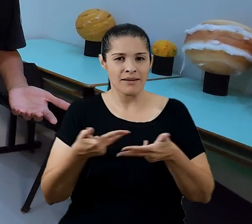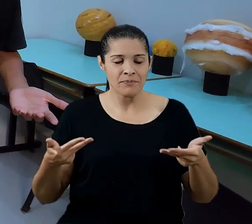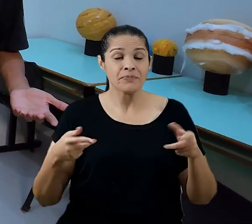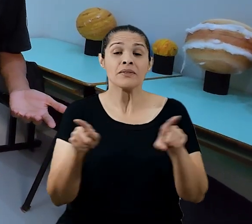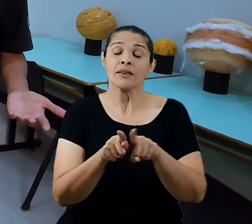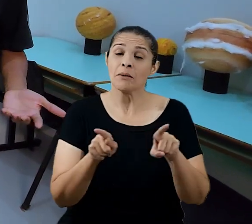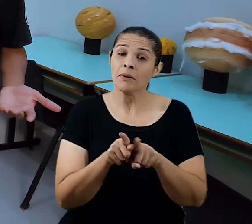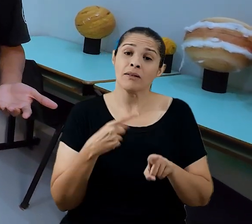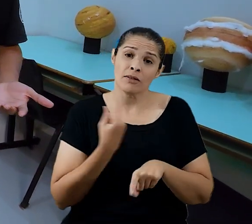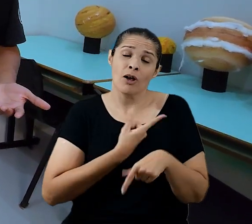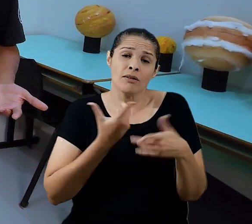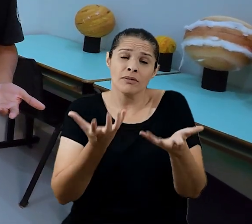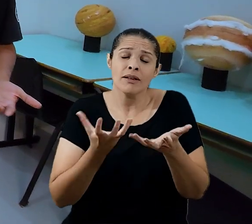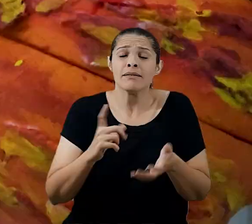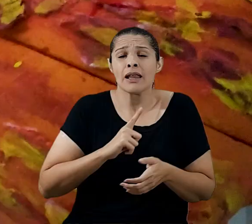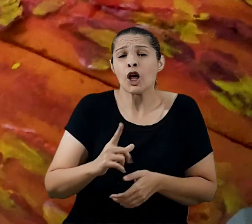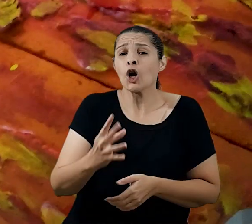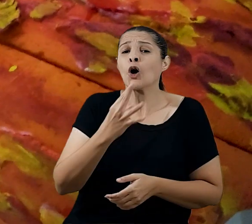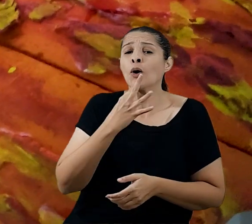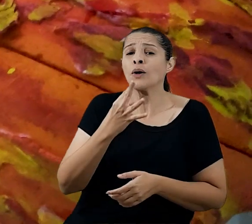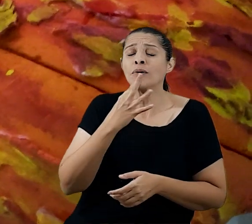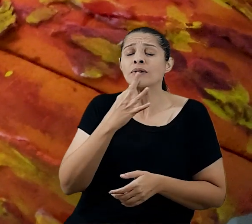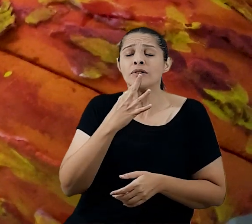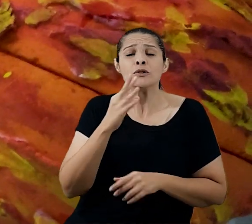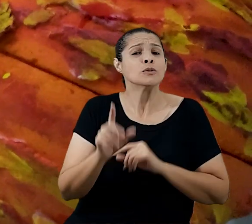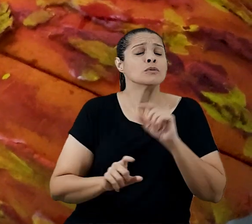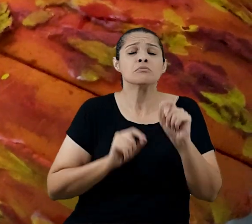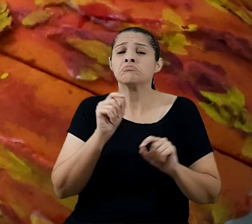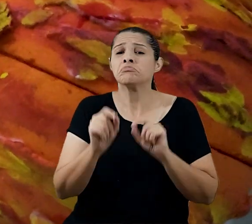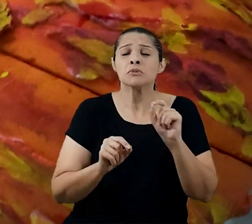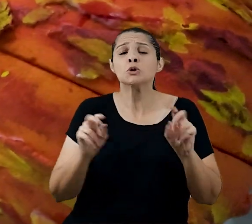para poder terem conhecimento sobre fatos astronômicos.